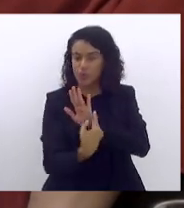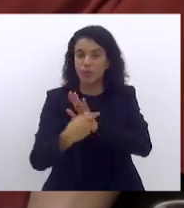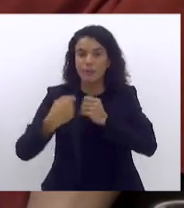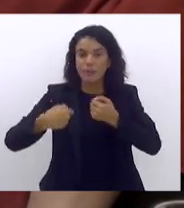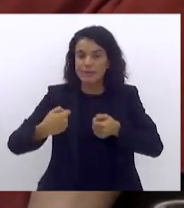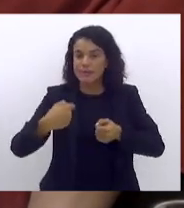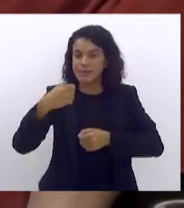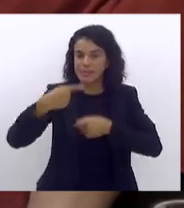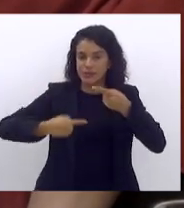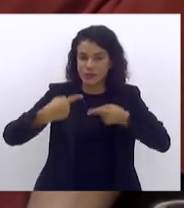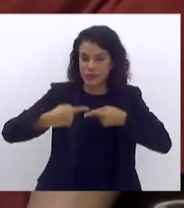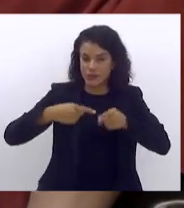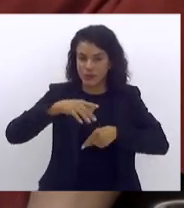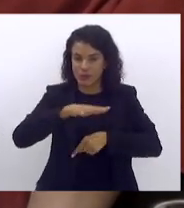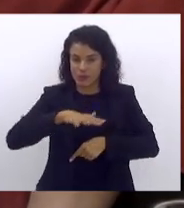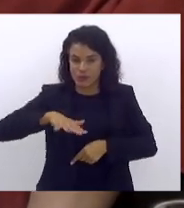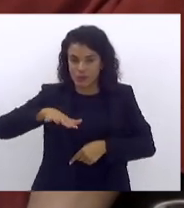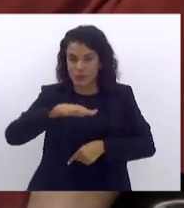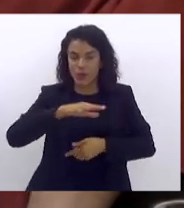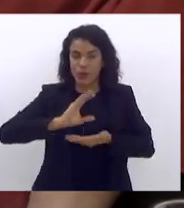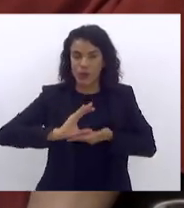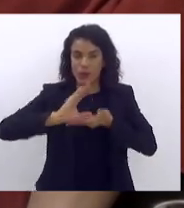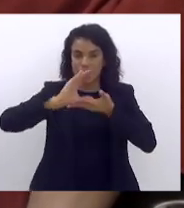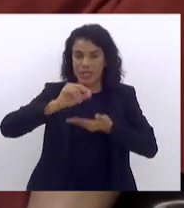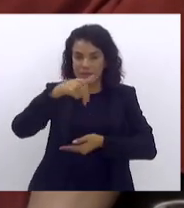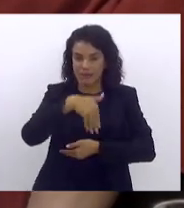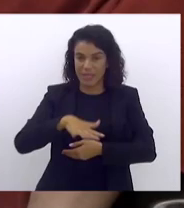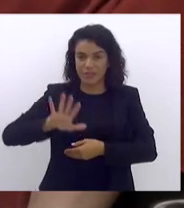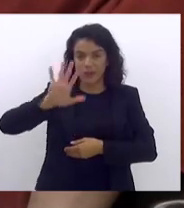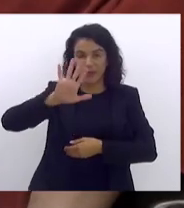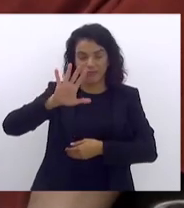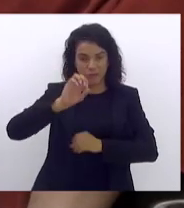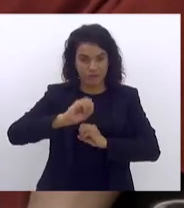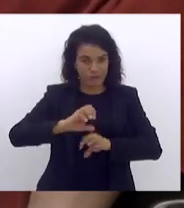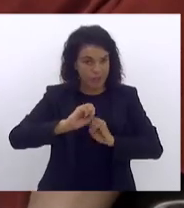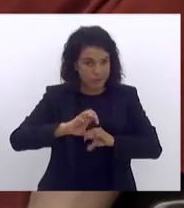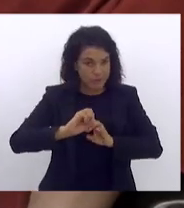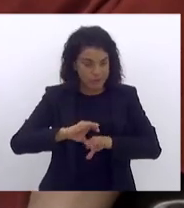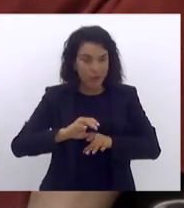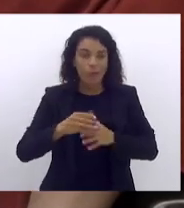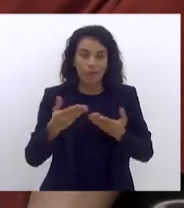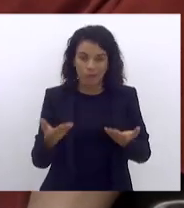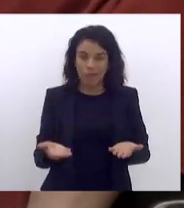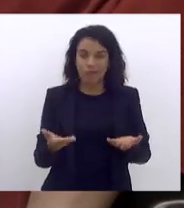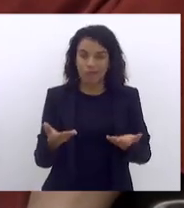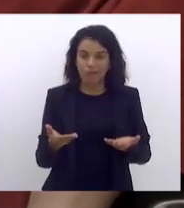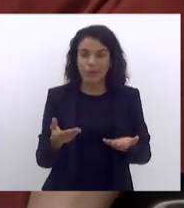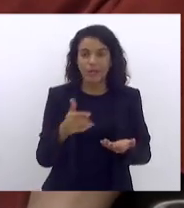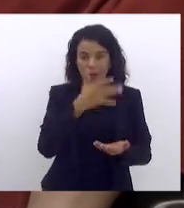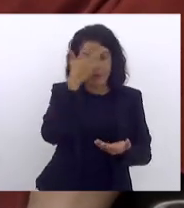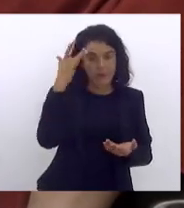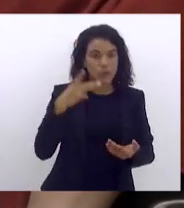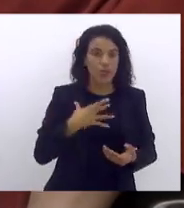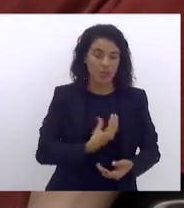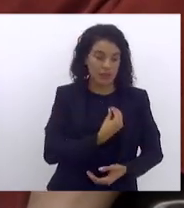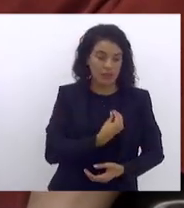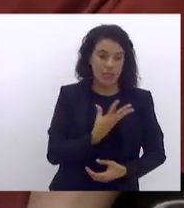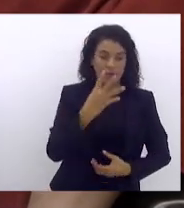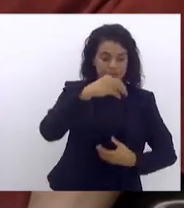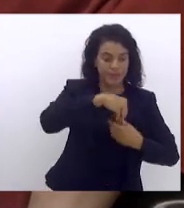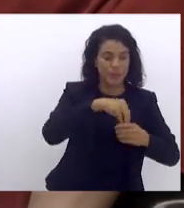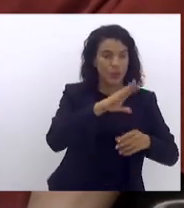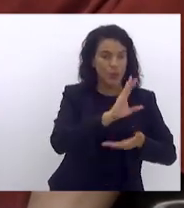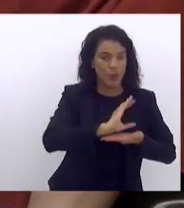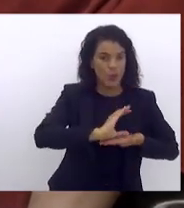e deliberado no âmbito do Conselho Nacional de Educação, né? Então, quem está no Conselho Nacional de